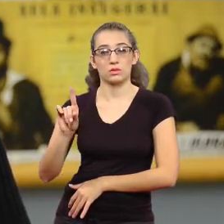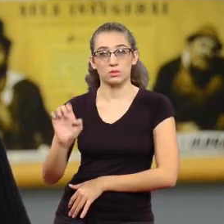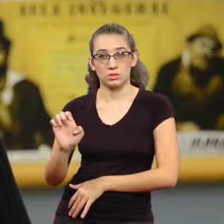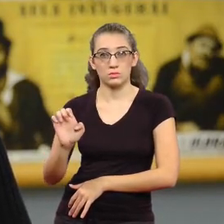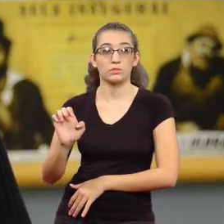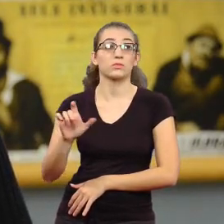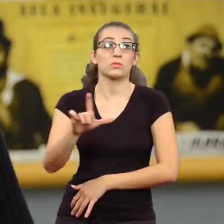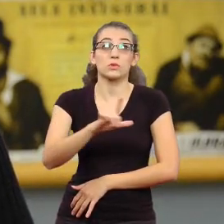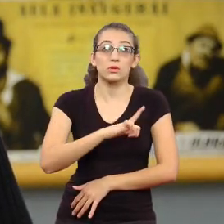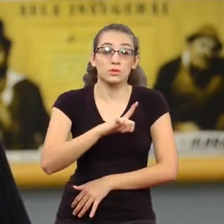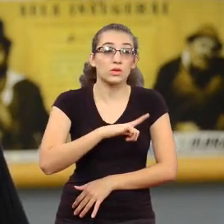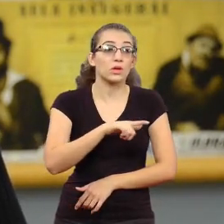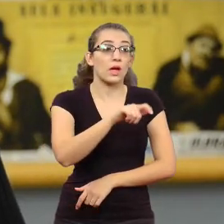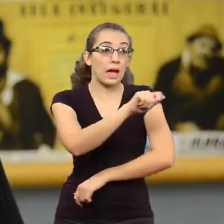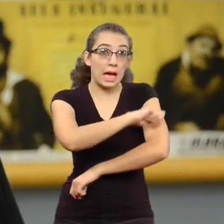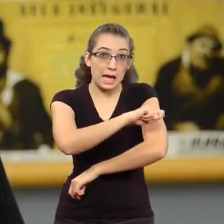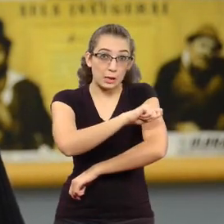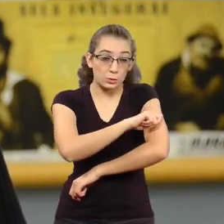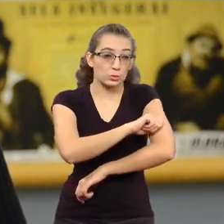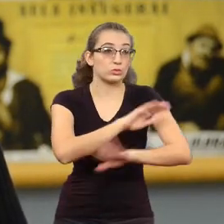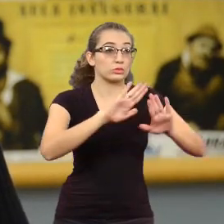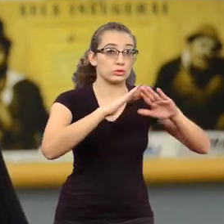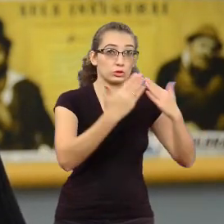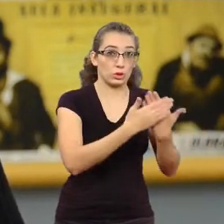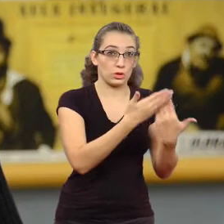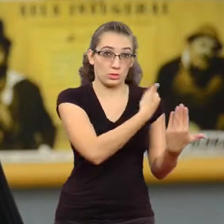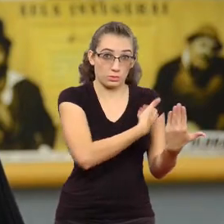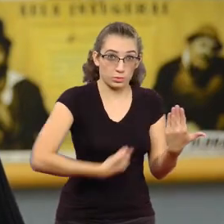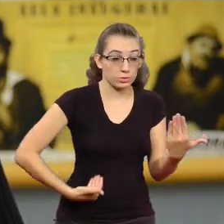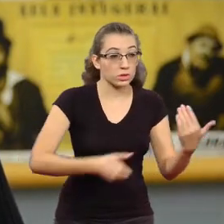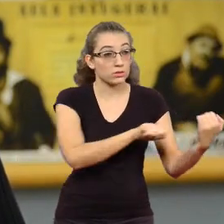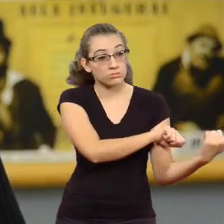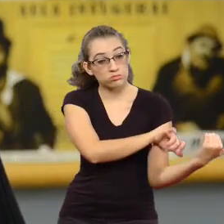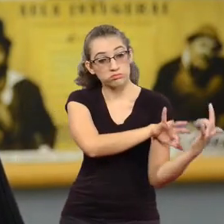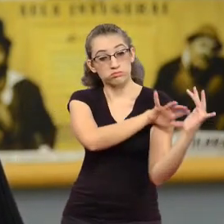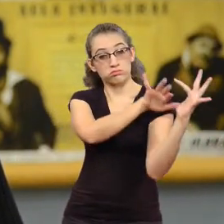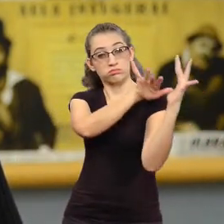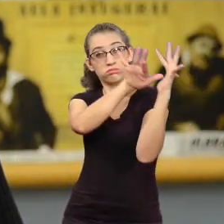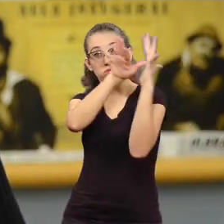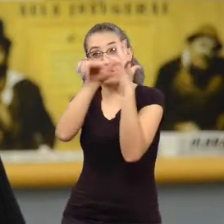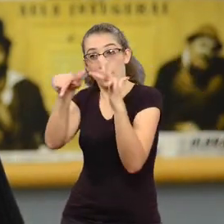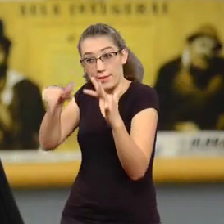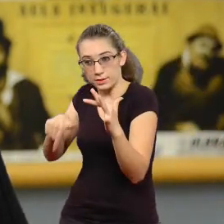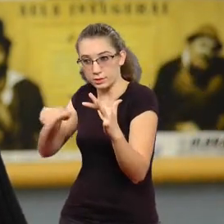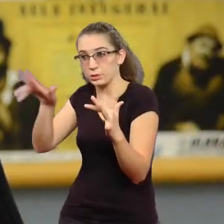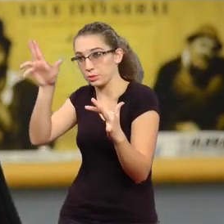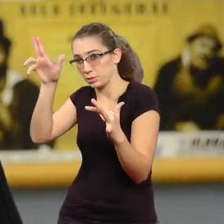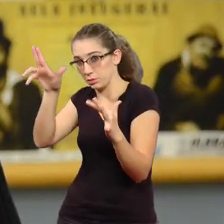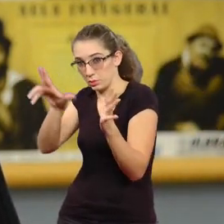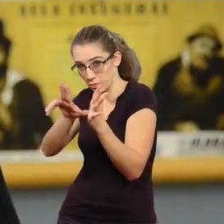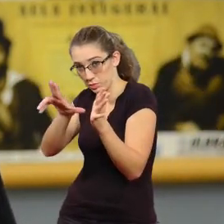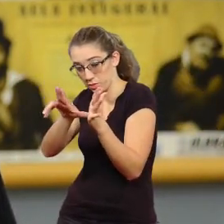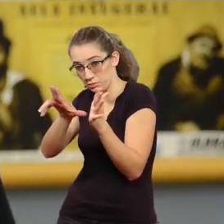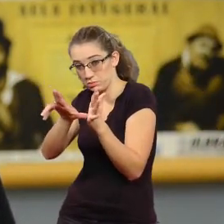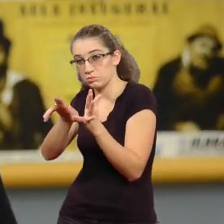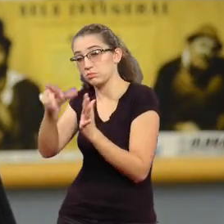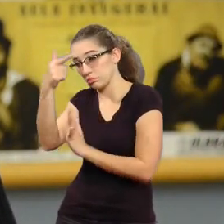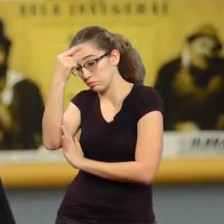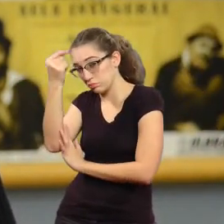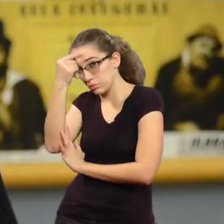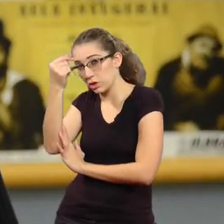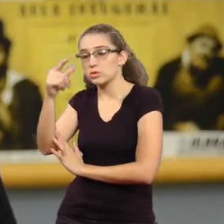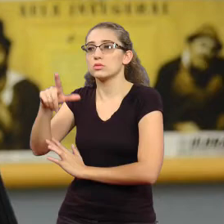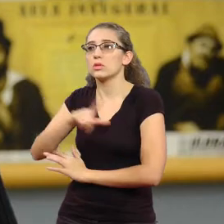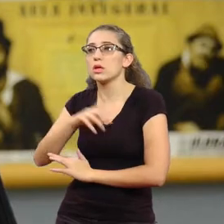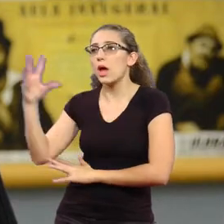escola pública aqui da cidade de Canoas vêm para o campus da universidade para aprender todo o